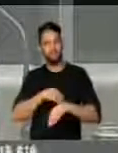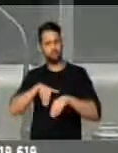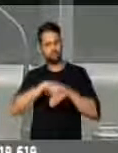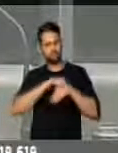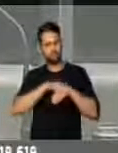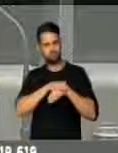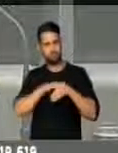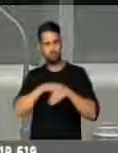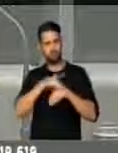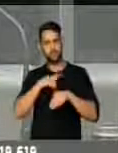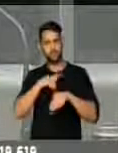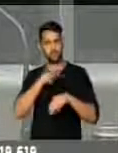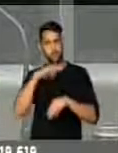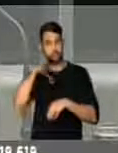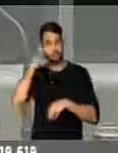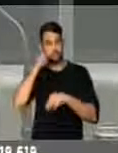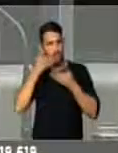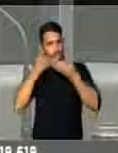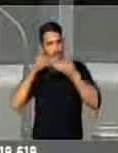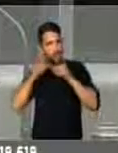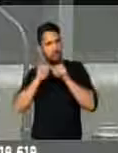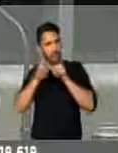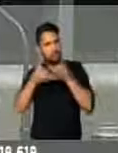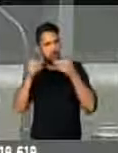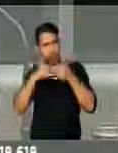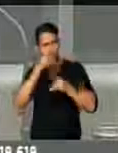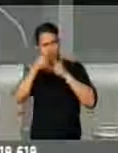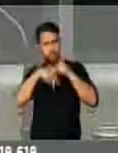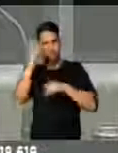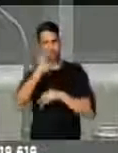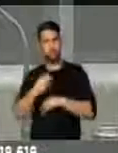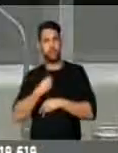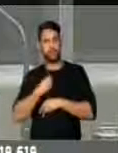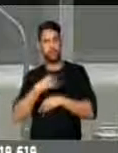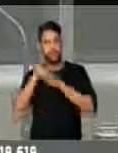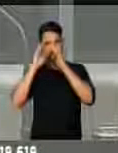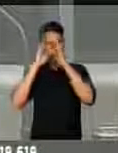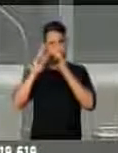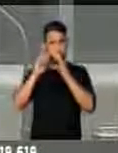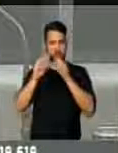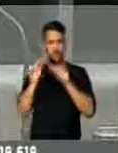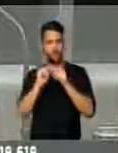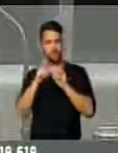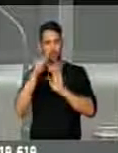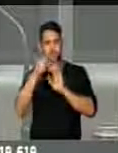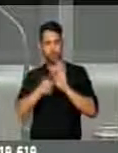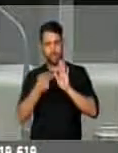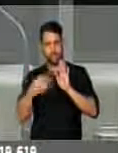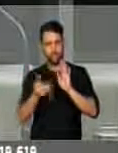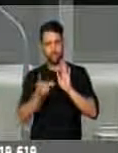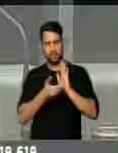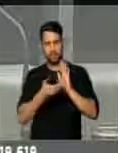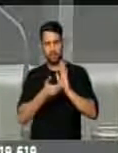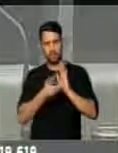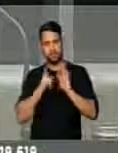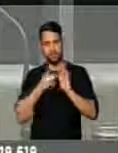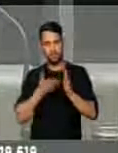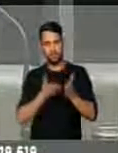diálogo e ouvidos atentos aos clamores do povo. As matérias que esta Casa